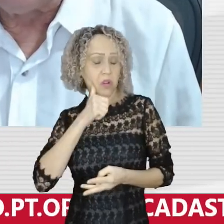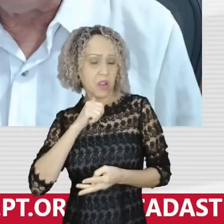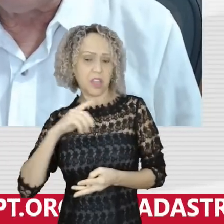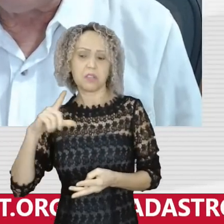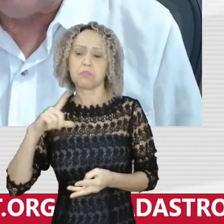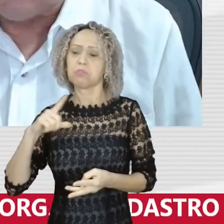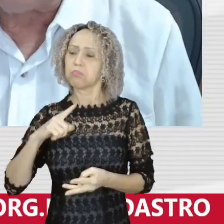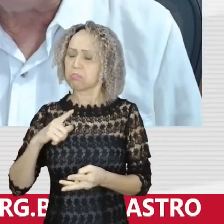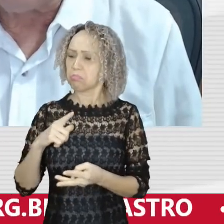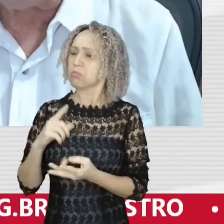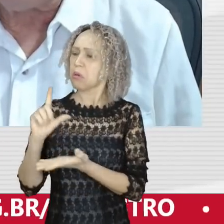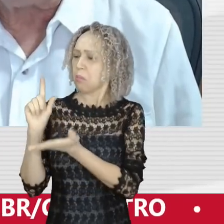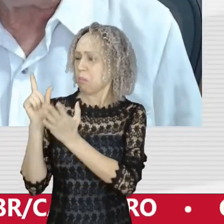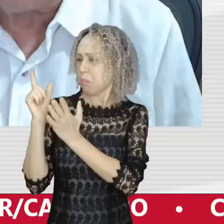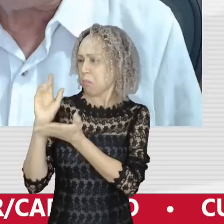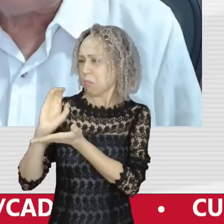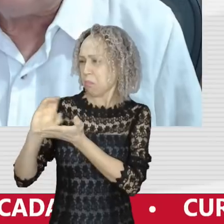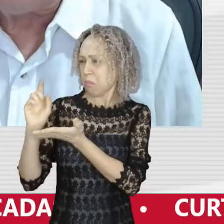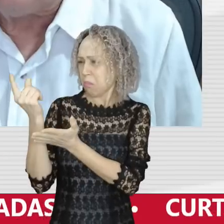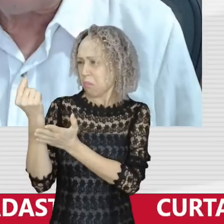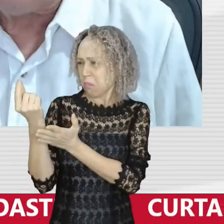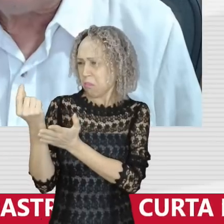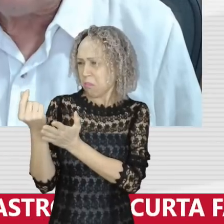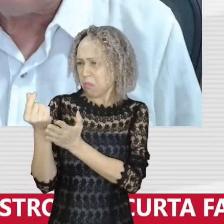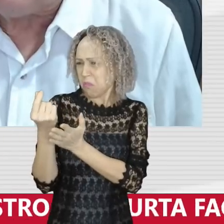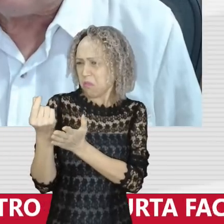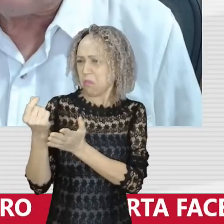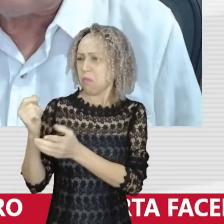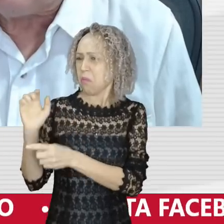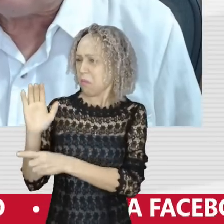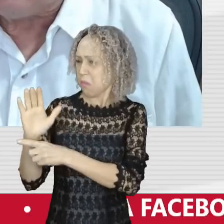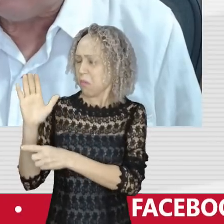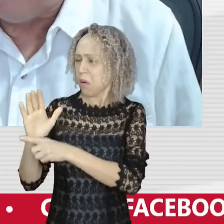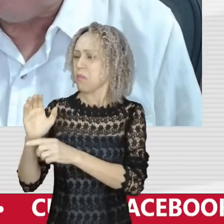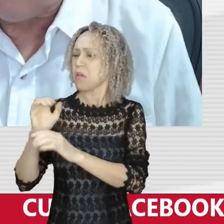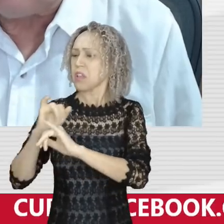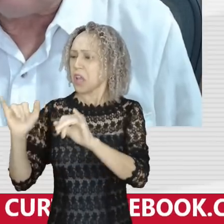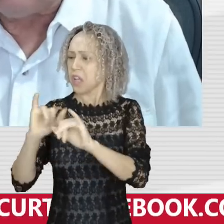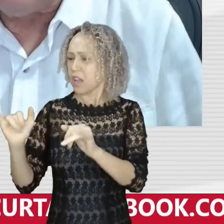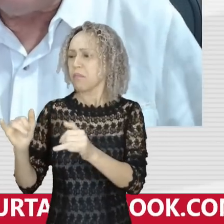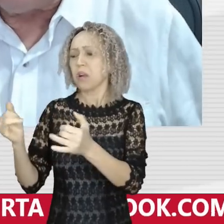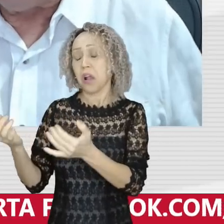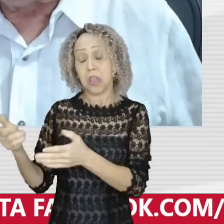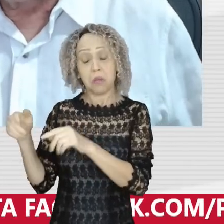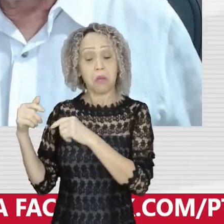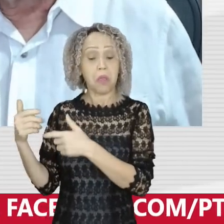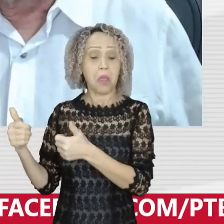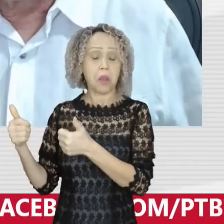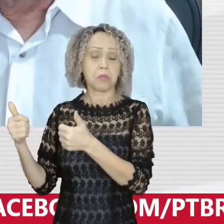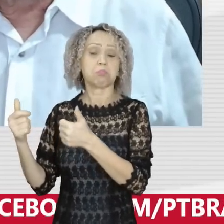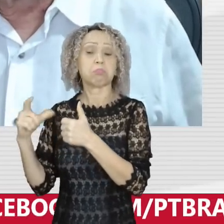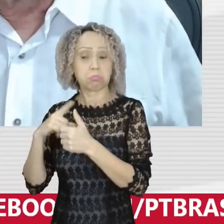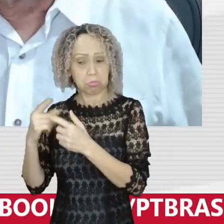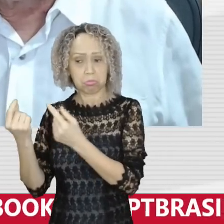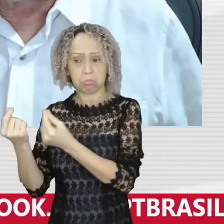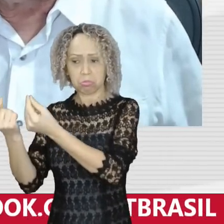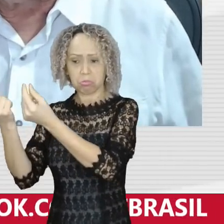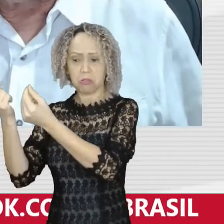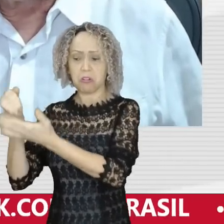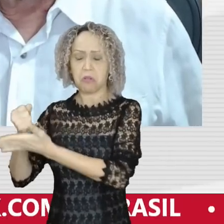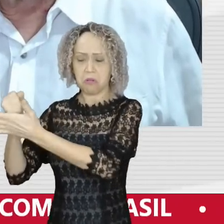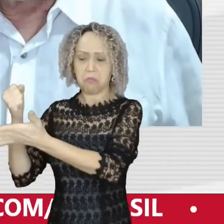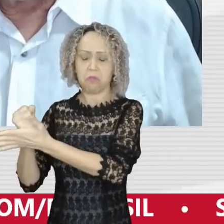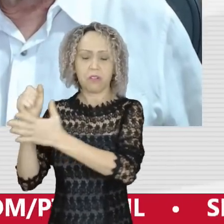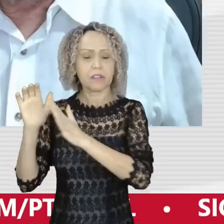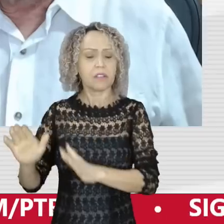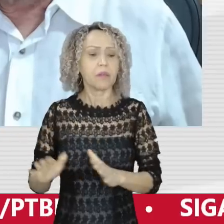de campanha, totalmente diferente da minha realidade, que é apenas uma sindicalista, professora, e que saí com 1% de